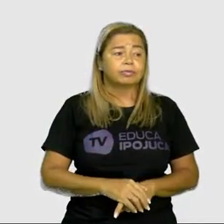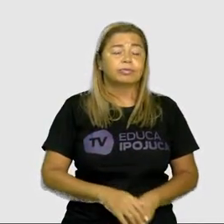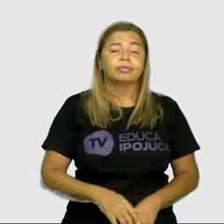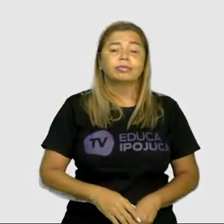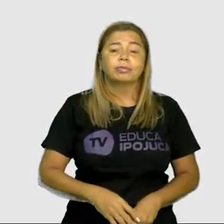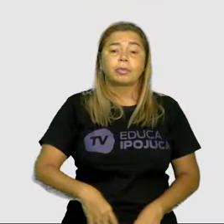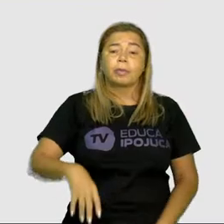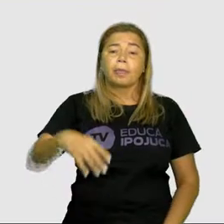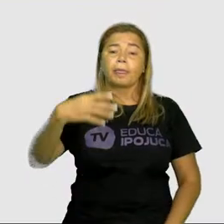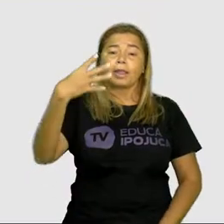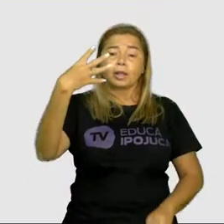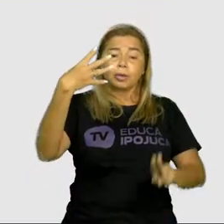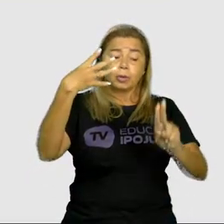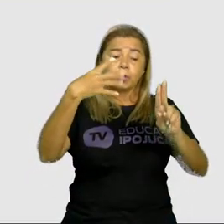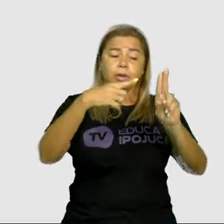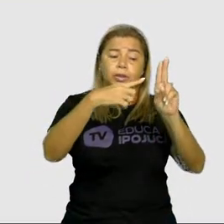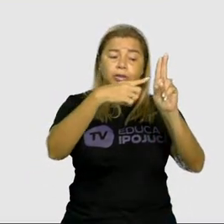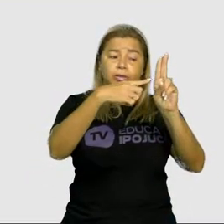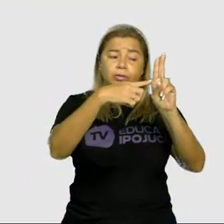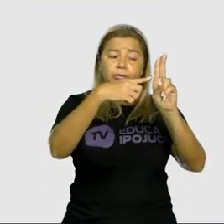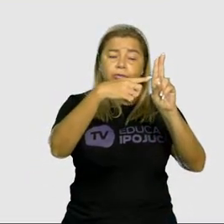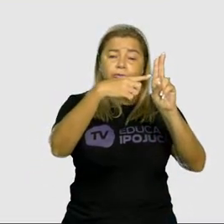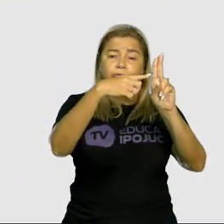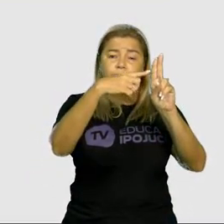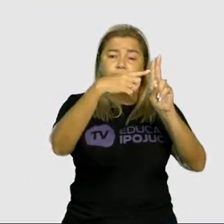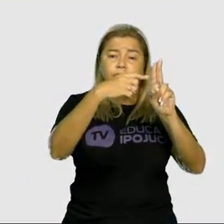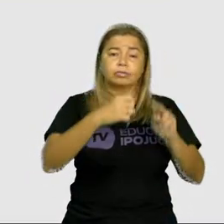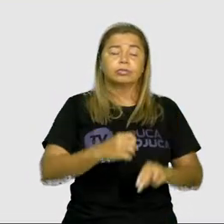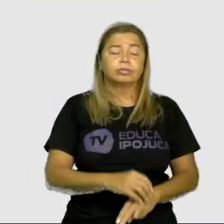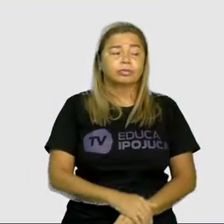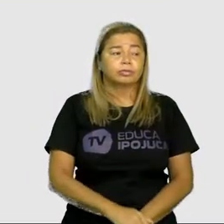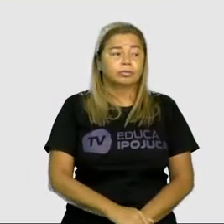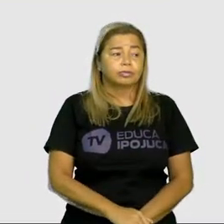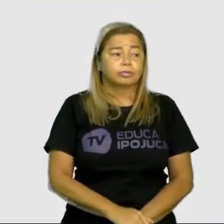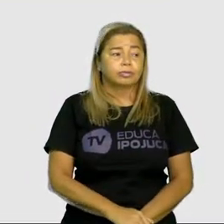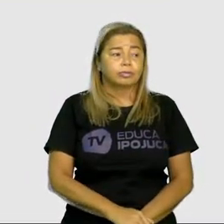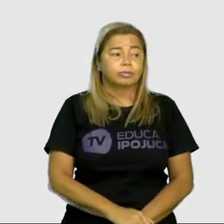3, 4. 4 dezenas.